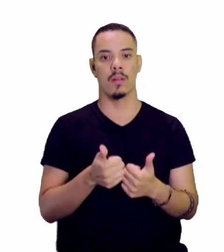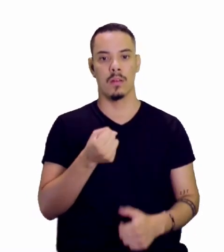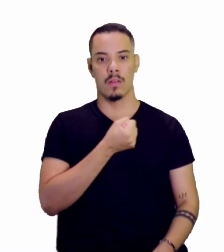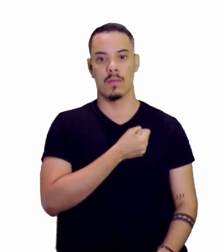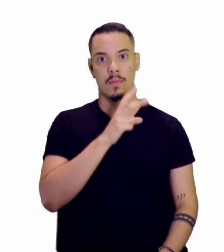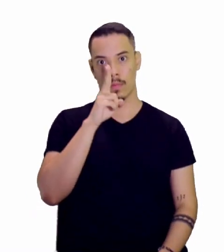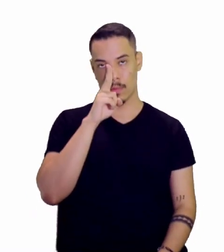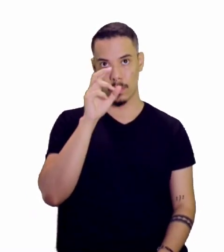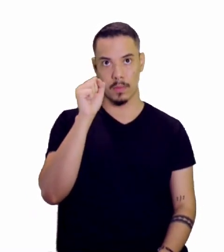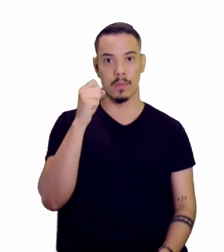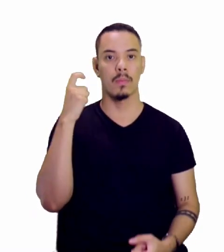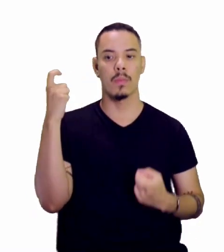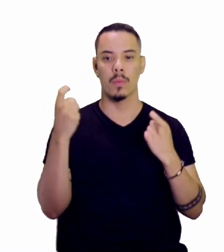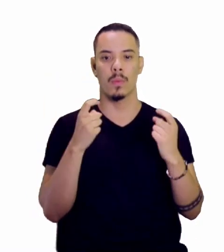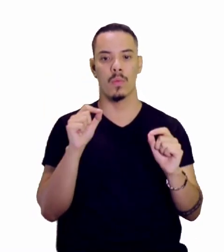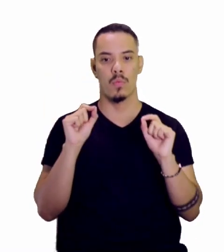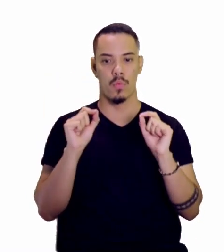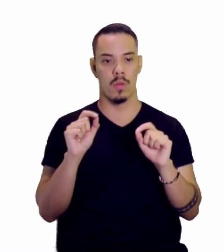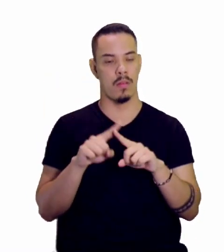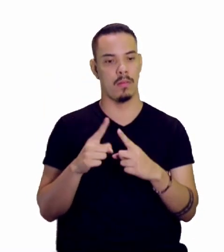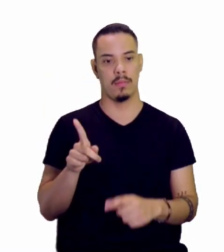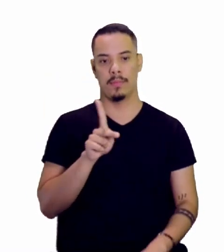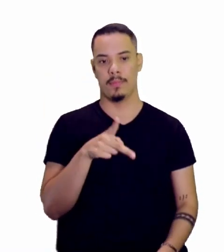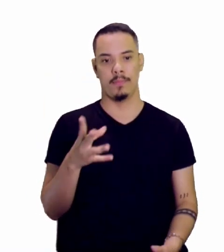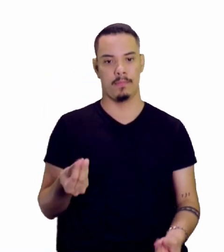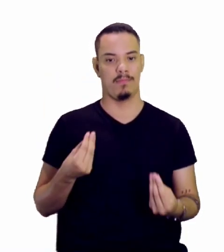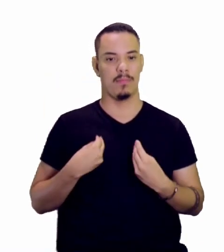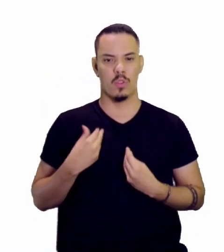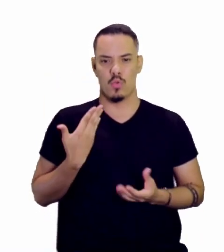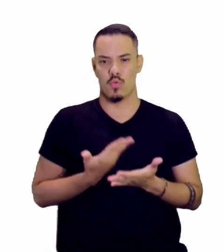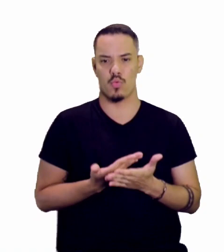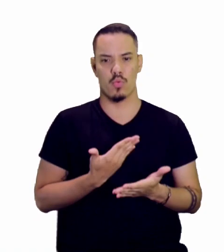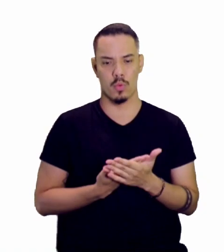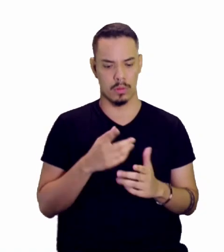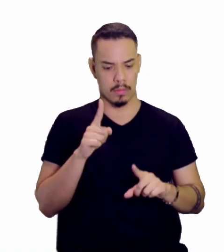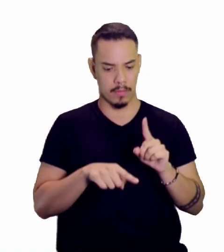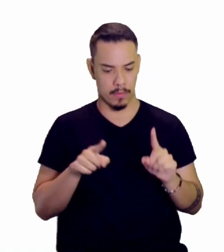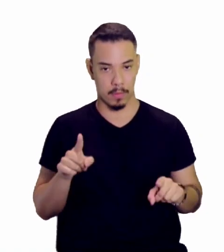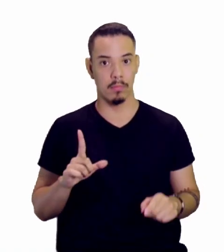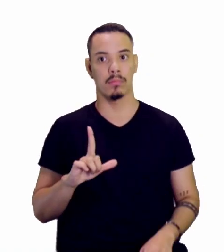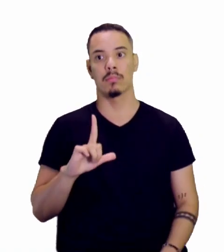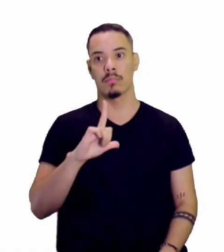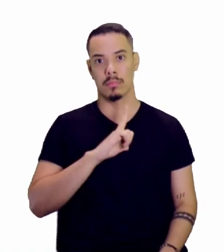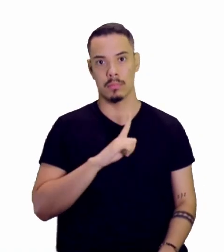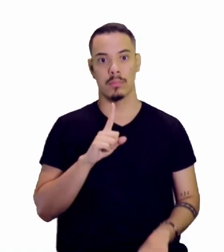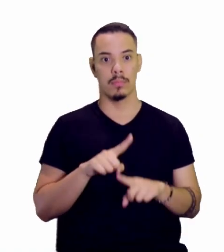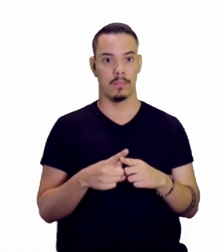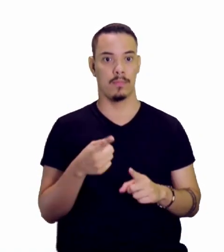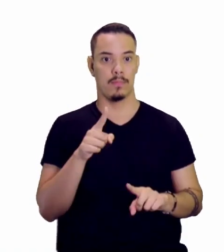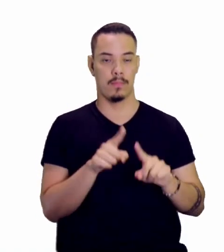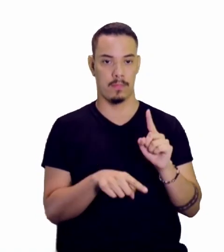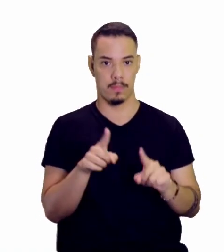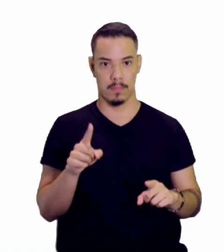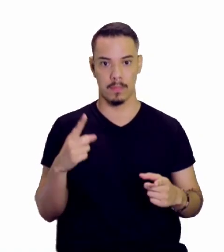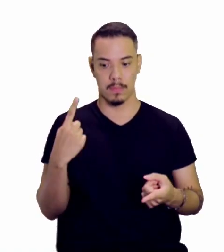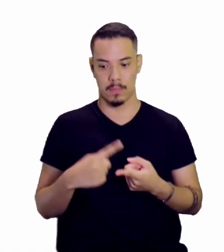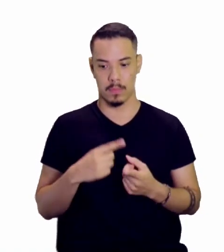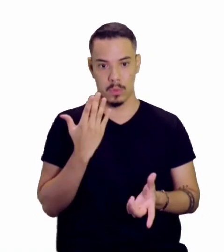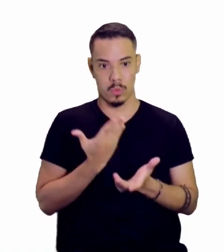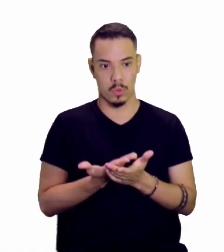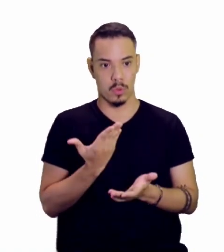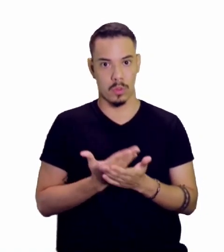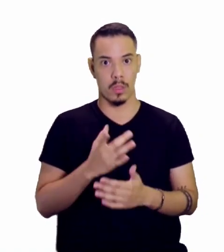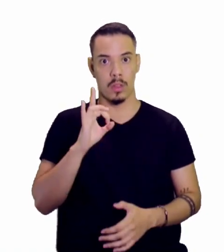isso que estava assim preocupado. Mas o professor falou que não estuda quando varia. Sim, ela varia, mas vamos estudar só